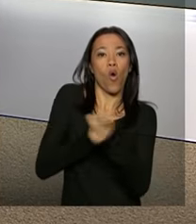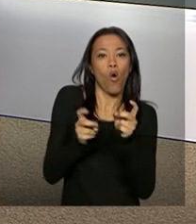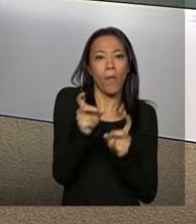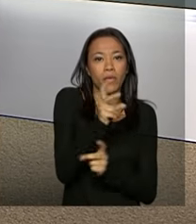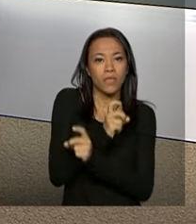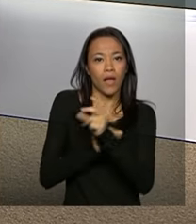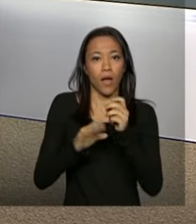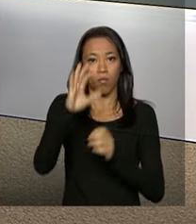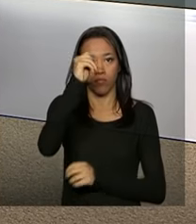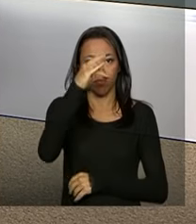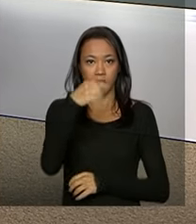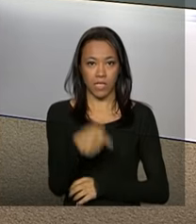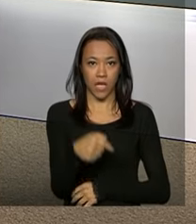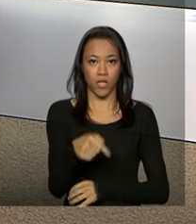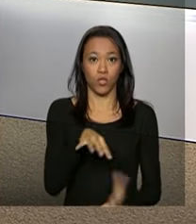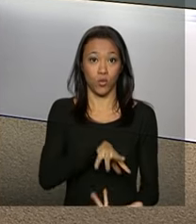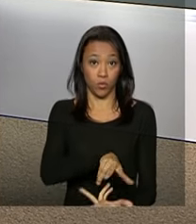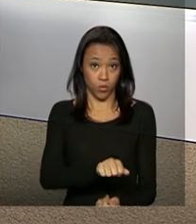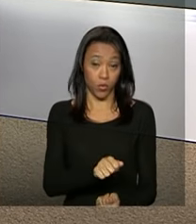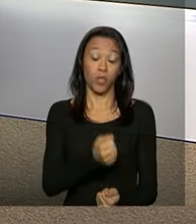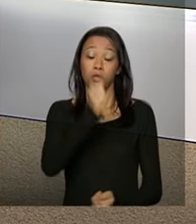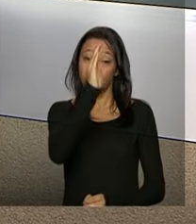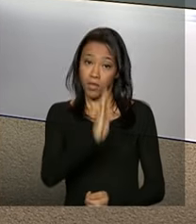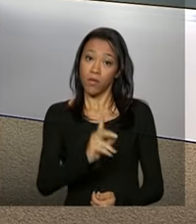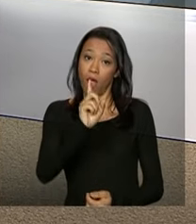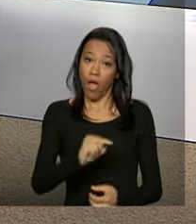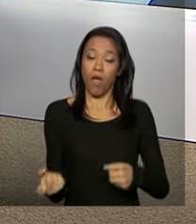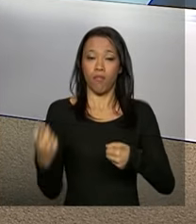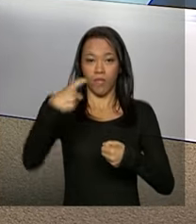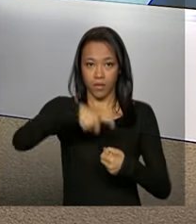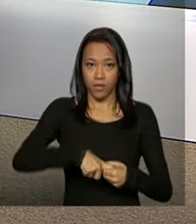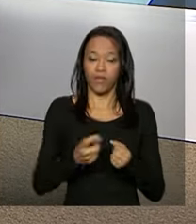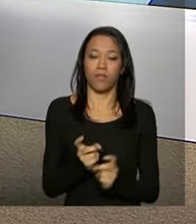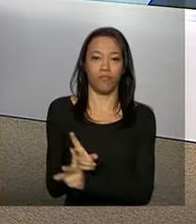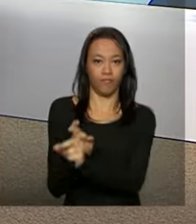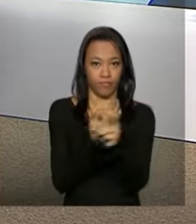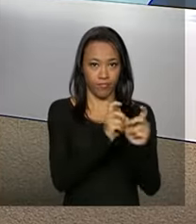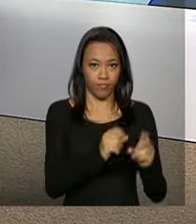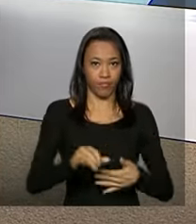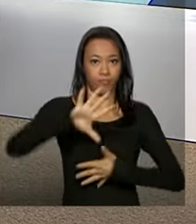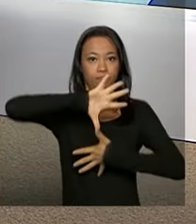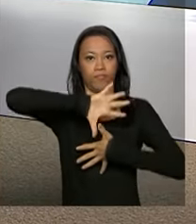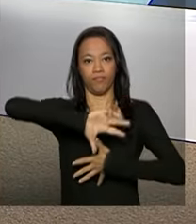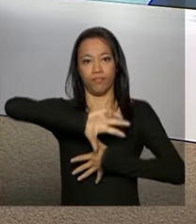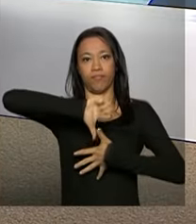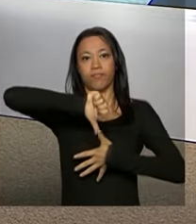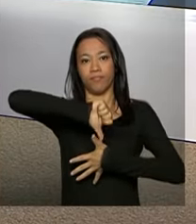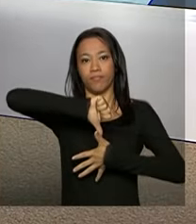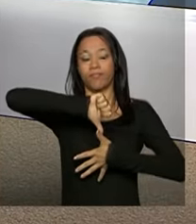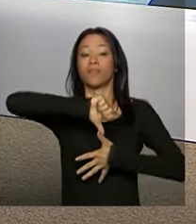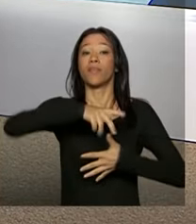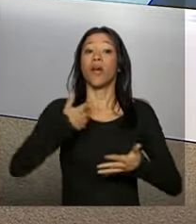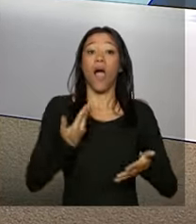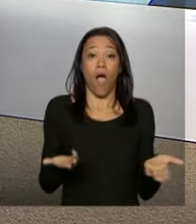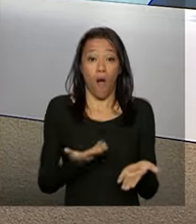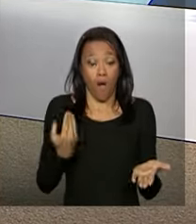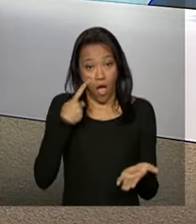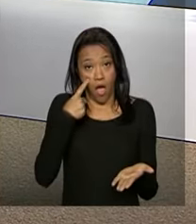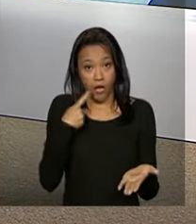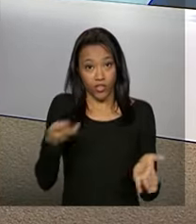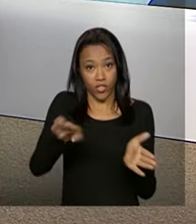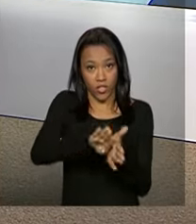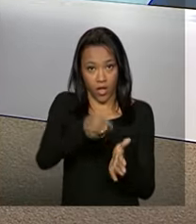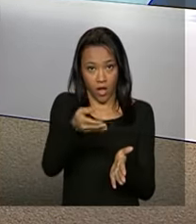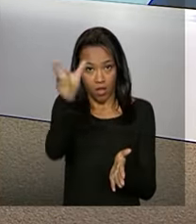mundo. E o Brasil é o maior parceiro comercial da Coreia na América Latina. Vamos acompanhar a chegada da presidenta